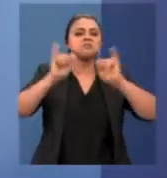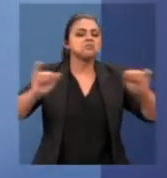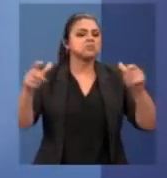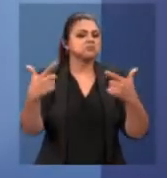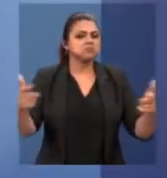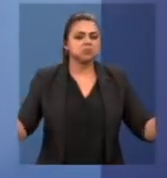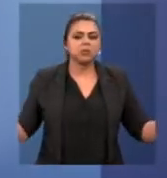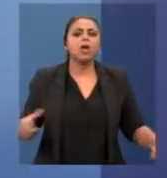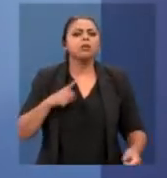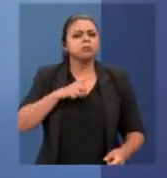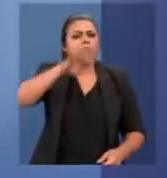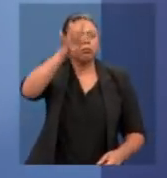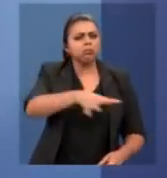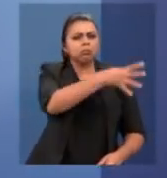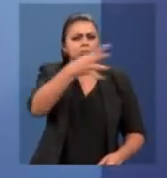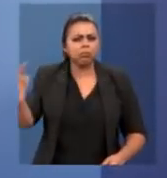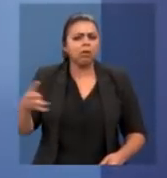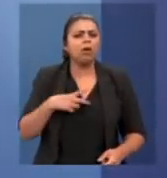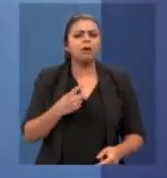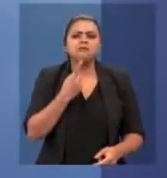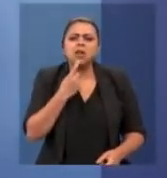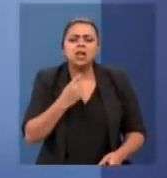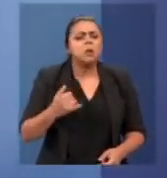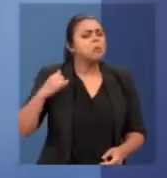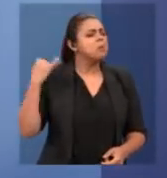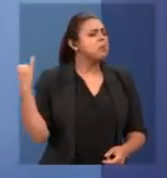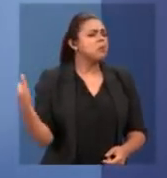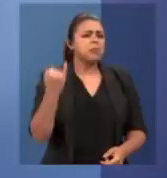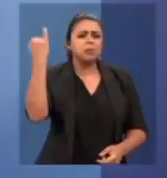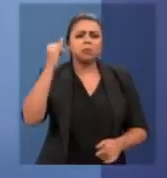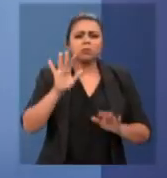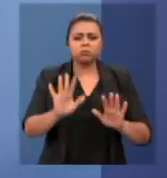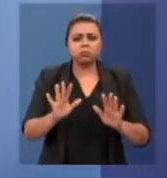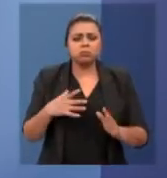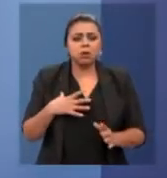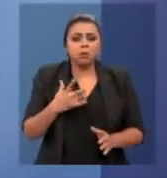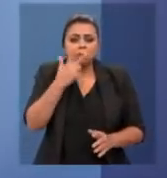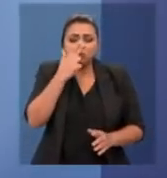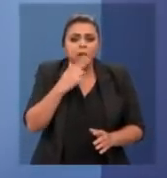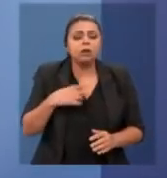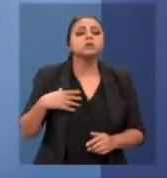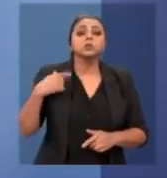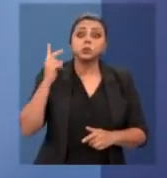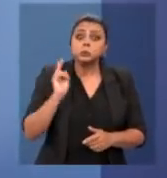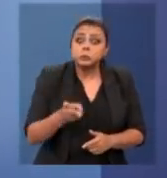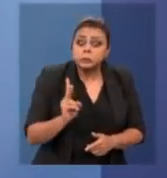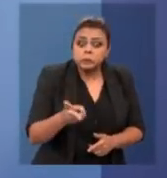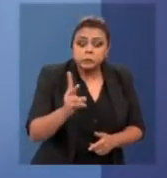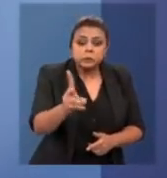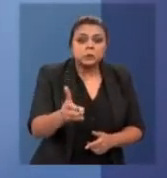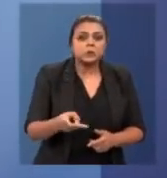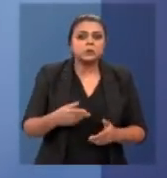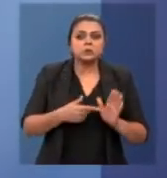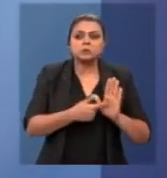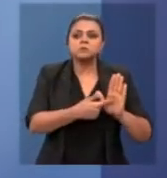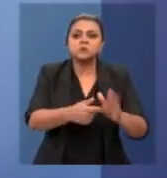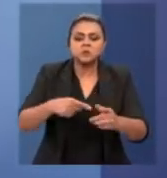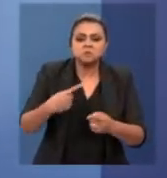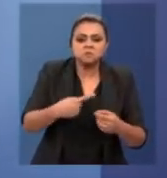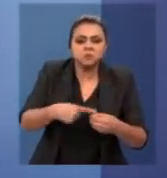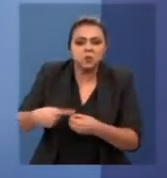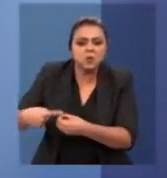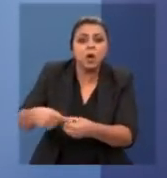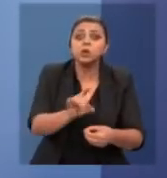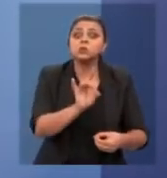calendários importantes que são aqueles o adamente conservados pelos municípios sem a ajuda de ninguém